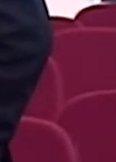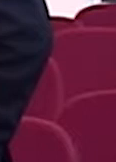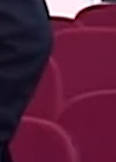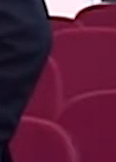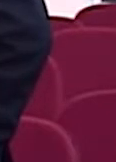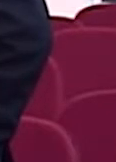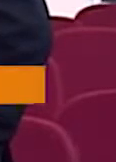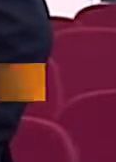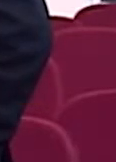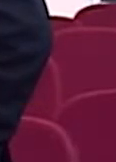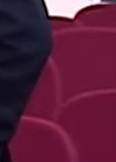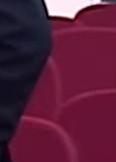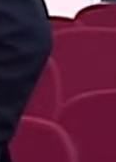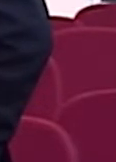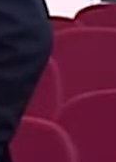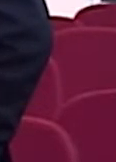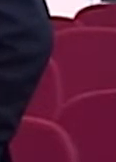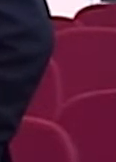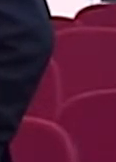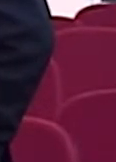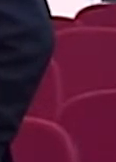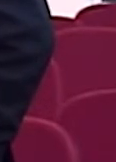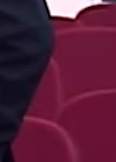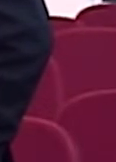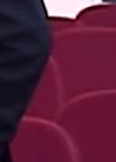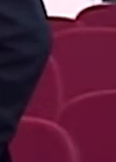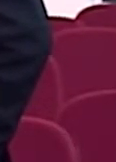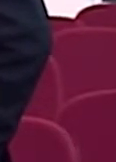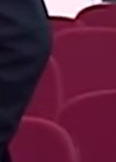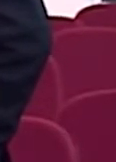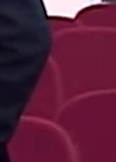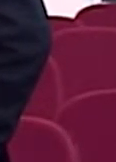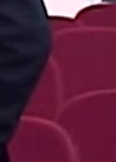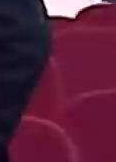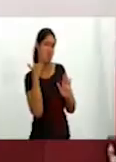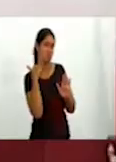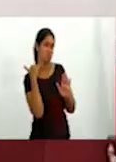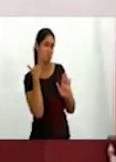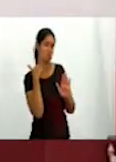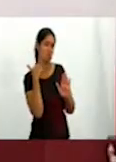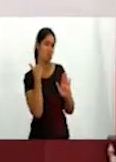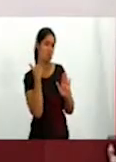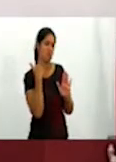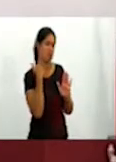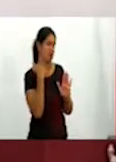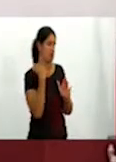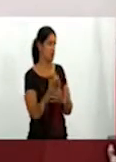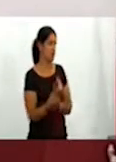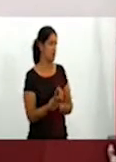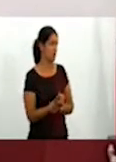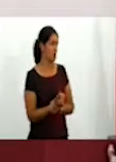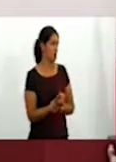sábado também vai ter das 9 às 13 horas nela então a semana segundas e das 13 às 18 horas entre os pronunciamentos na